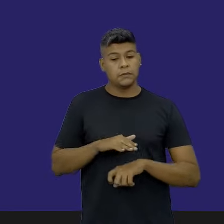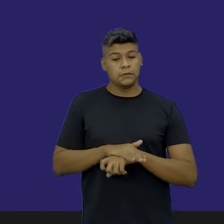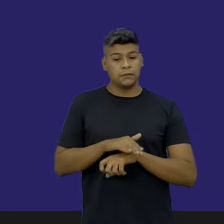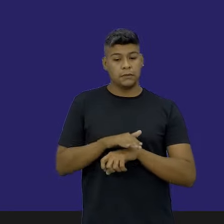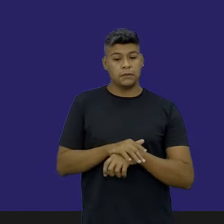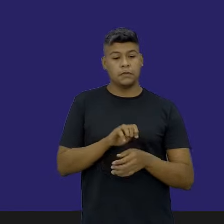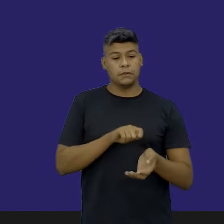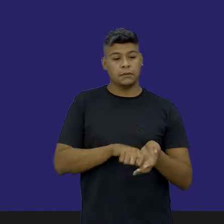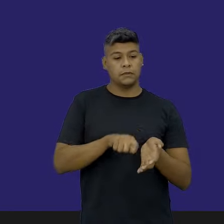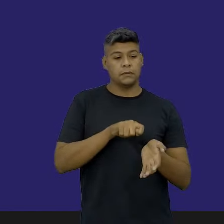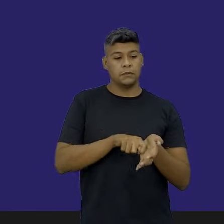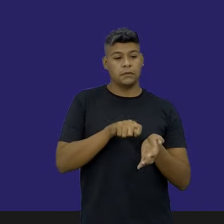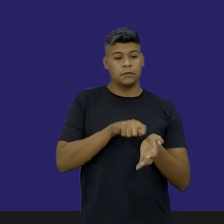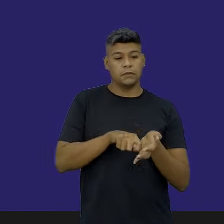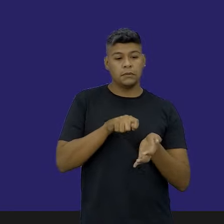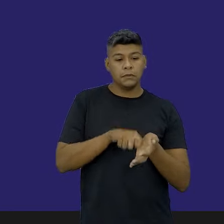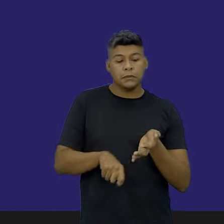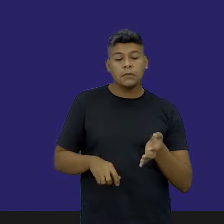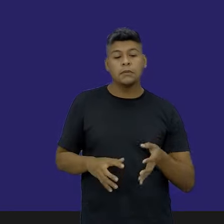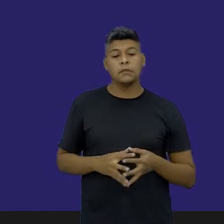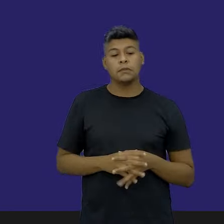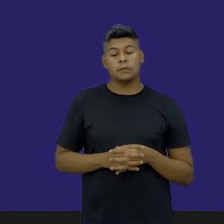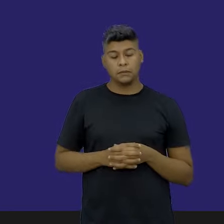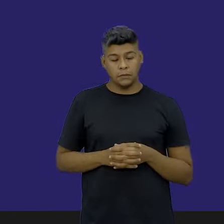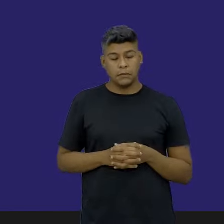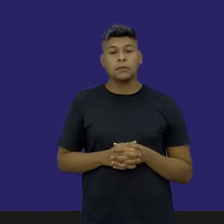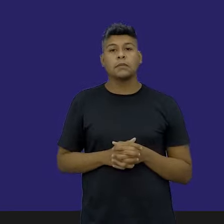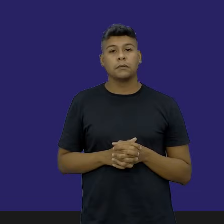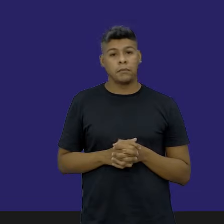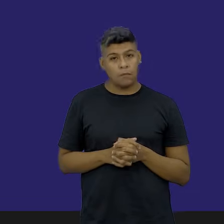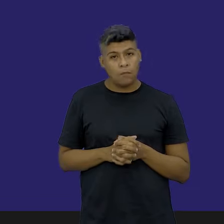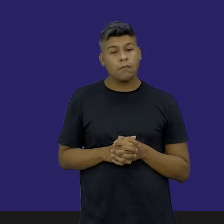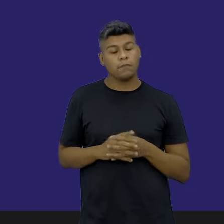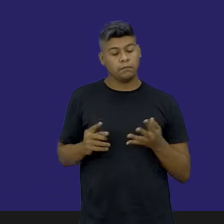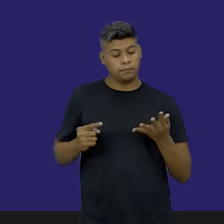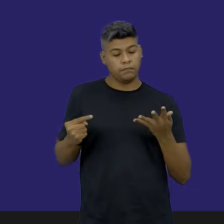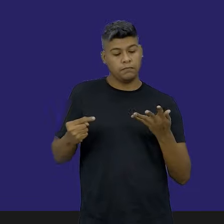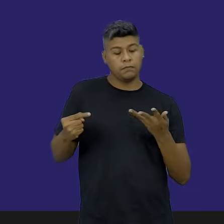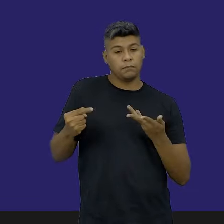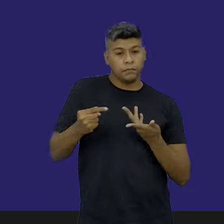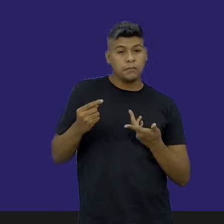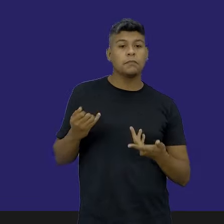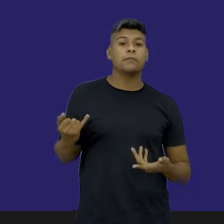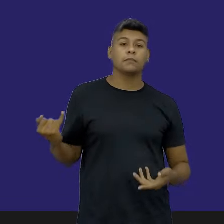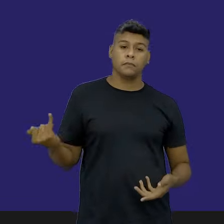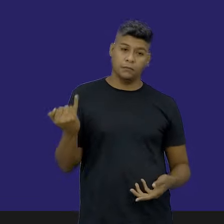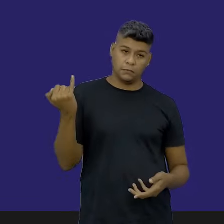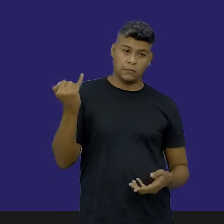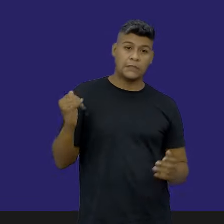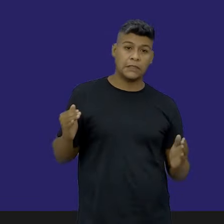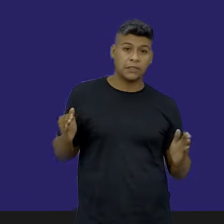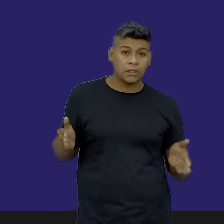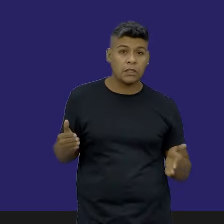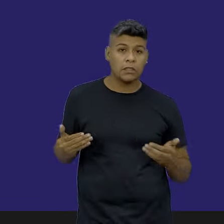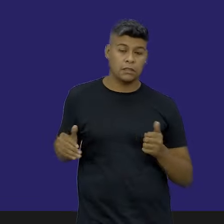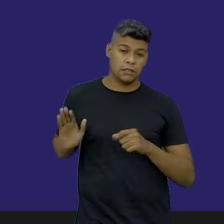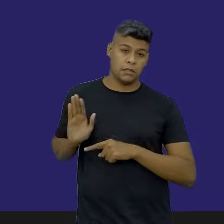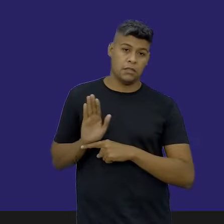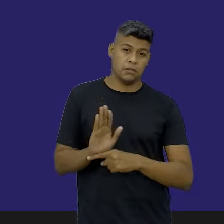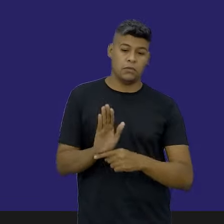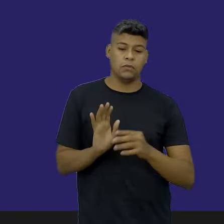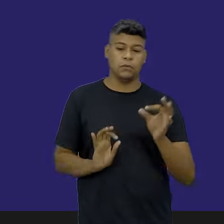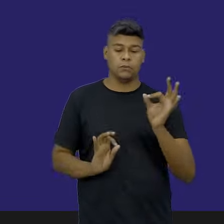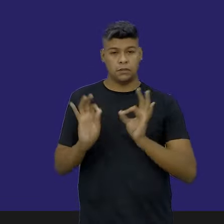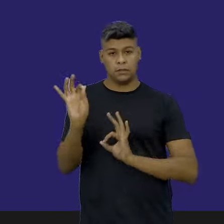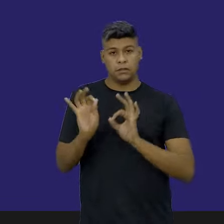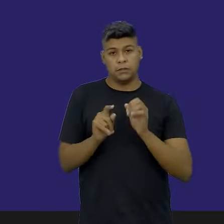as anotações, para que considerem pontos importantes e já auxilie aí no